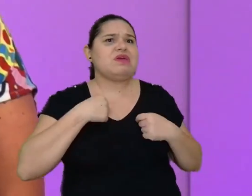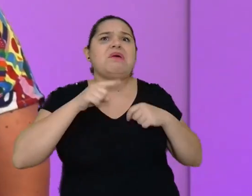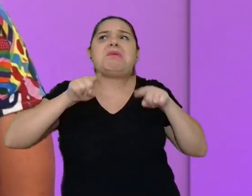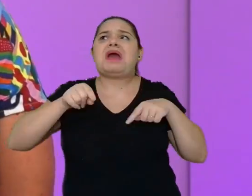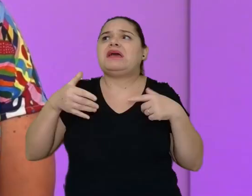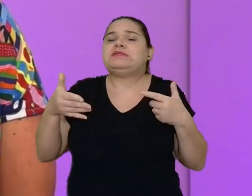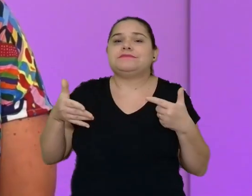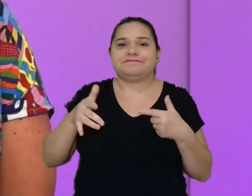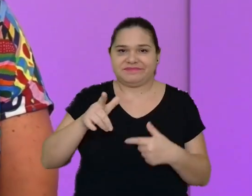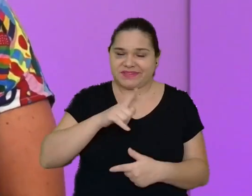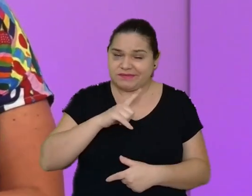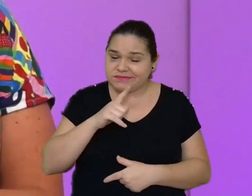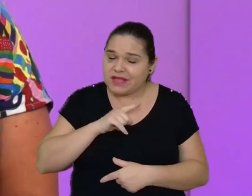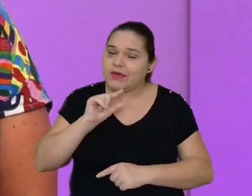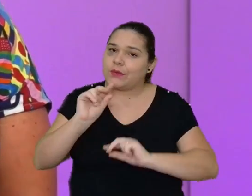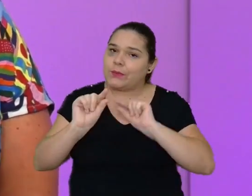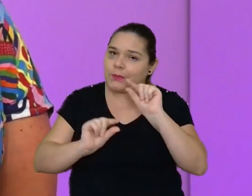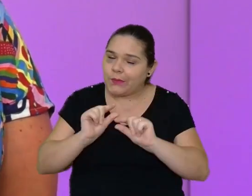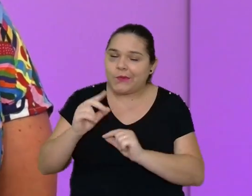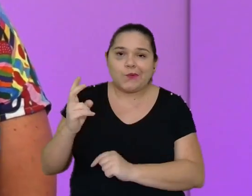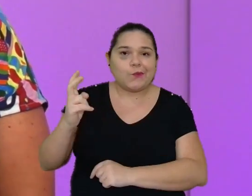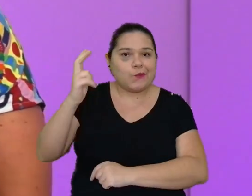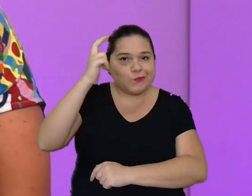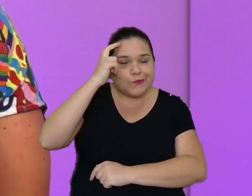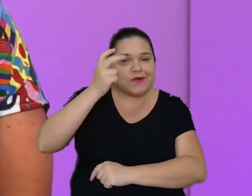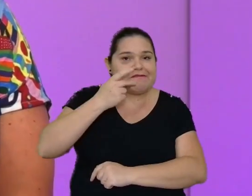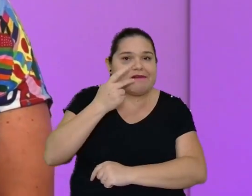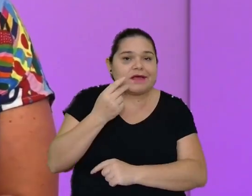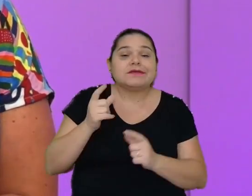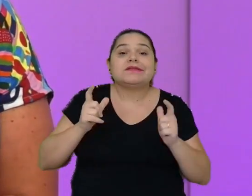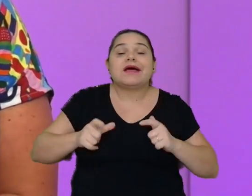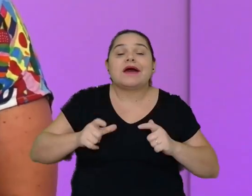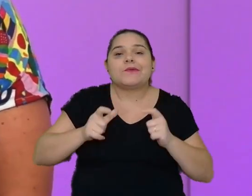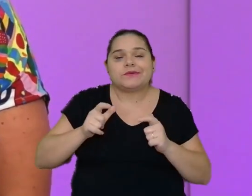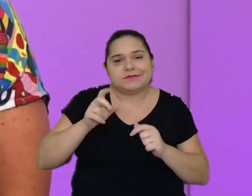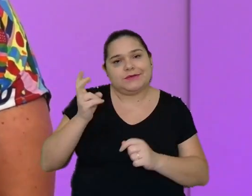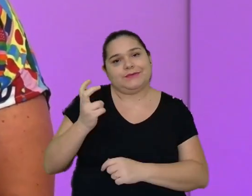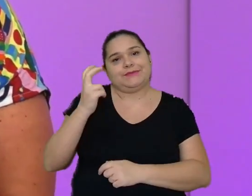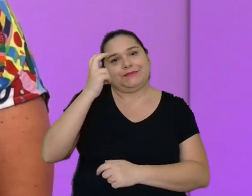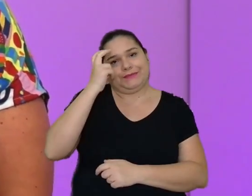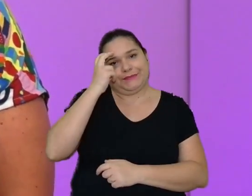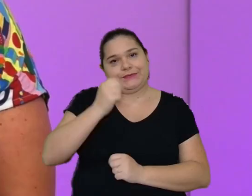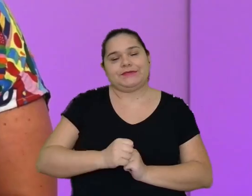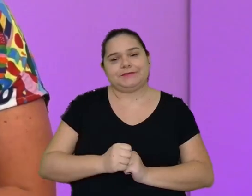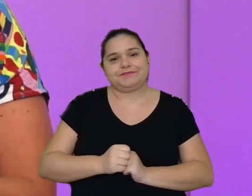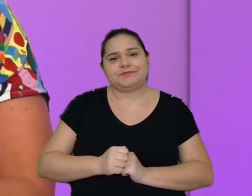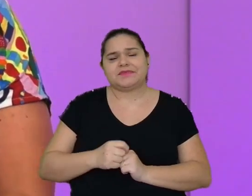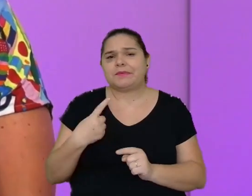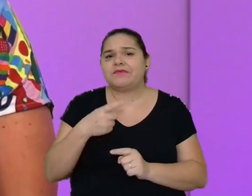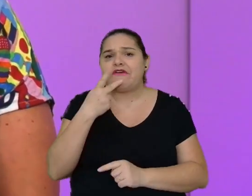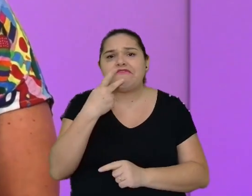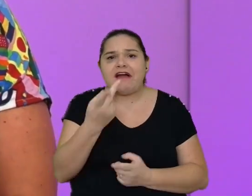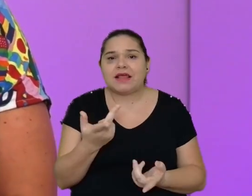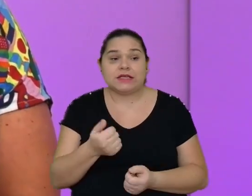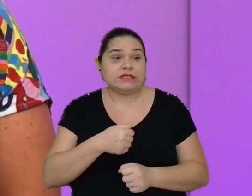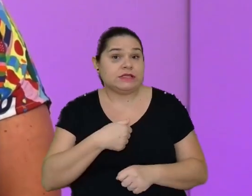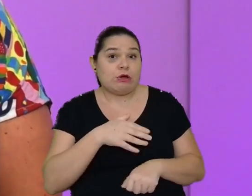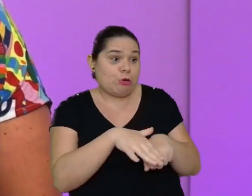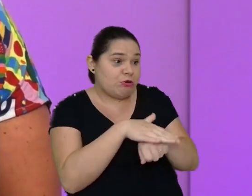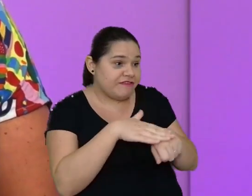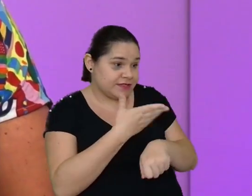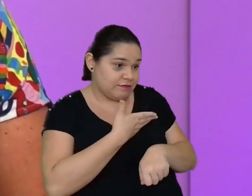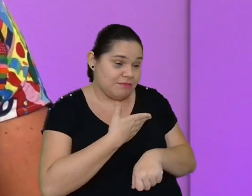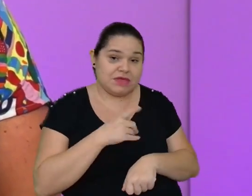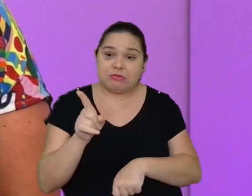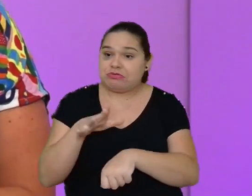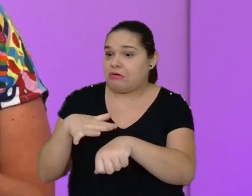ainda falando um pouco da cultura, da onde a gente se coloca nessa cultura... E não se fala, você não fala com os amigos, você não fala com a família, você não fala